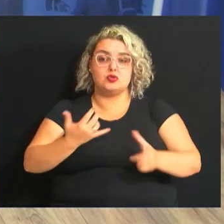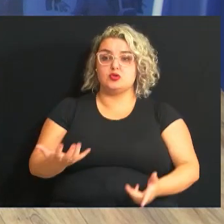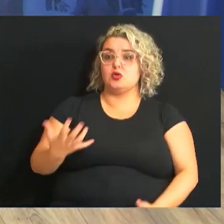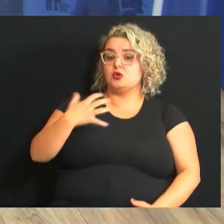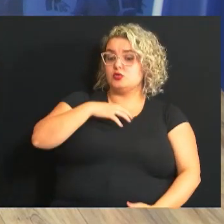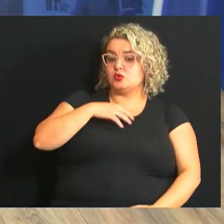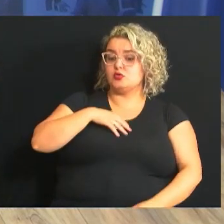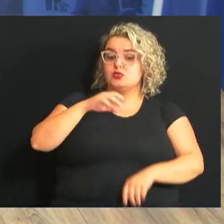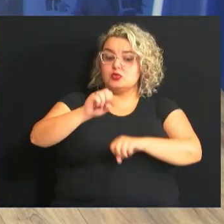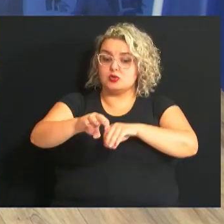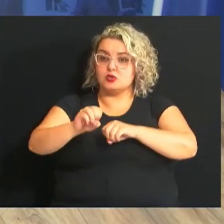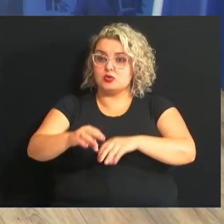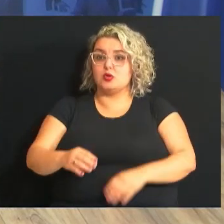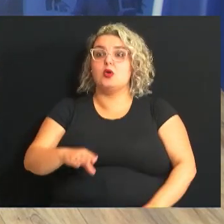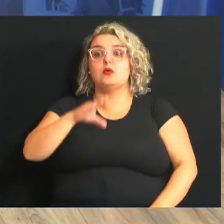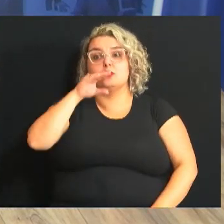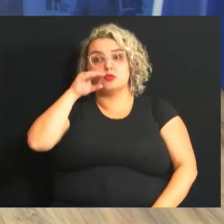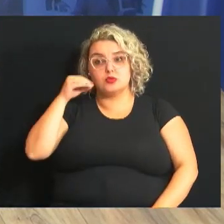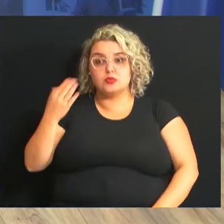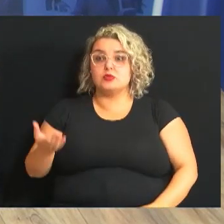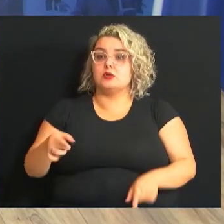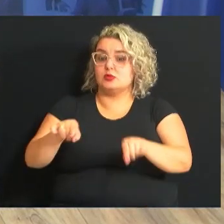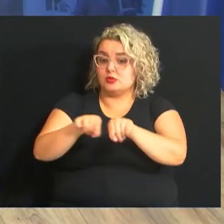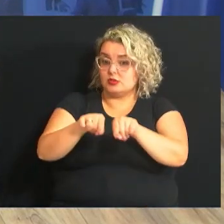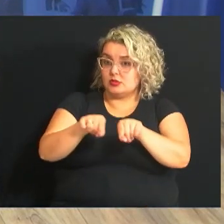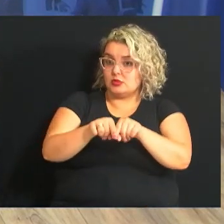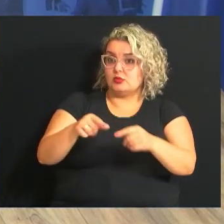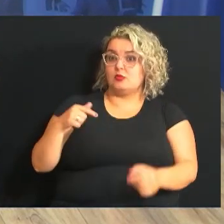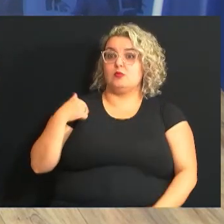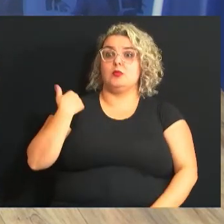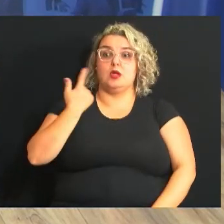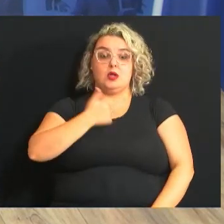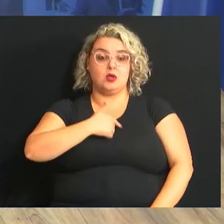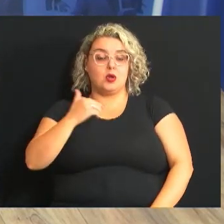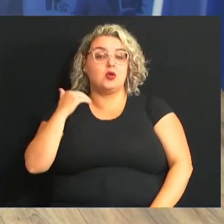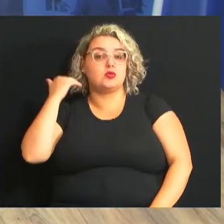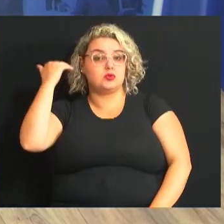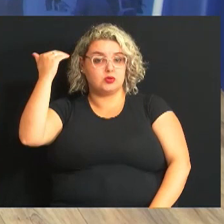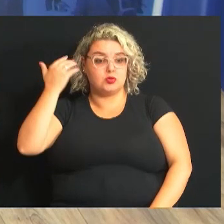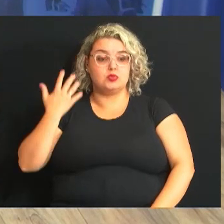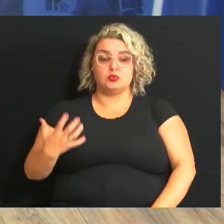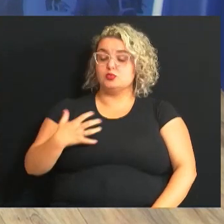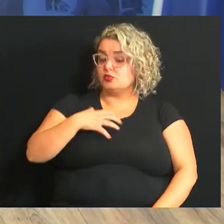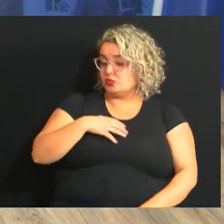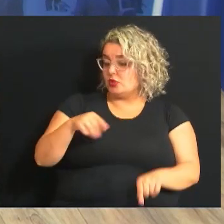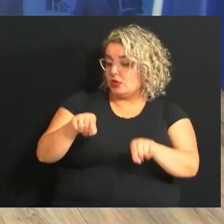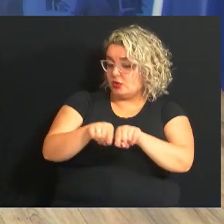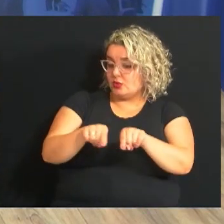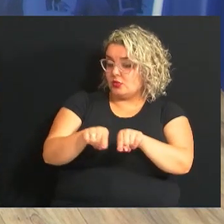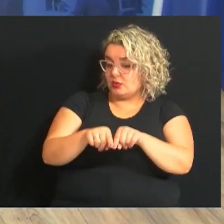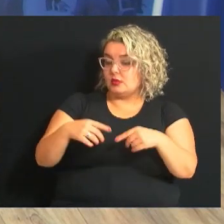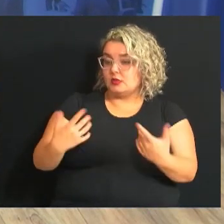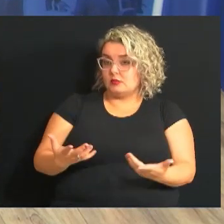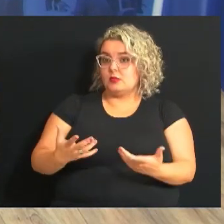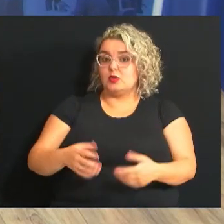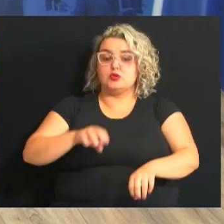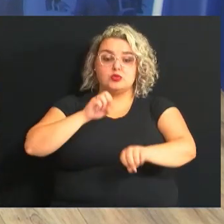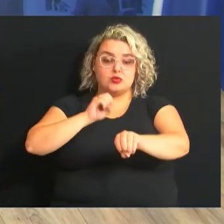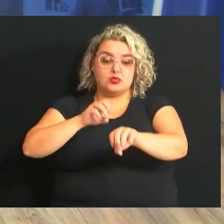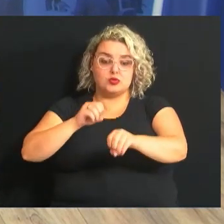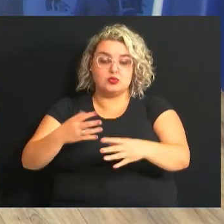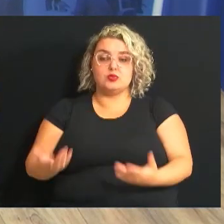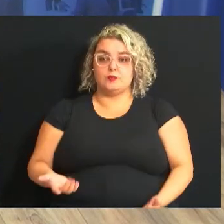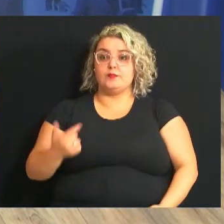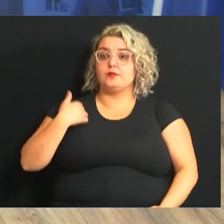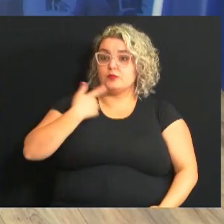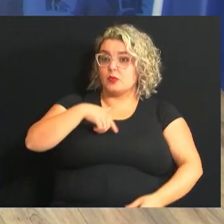ensinamento, para os adolescentes também, para nós adultos, né? Uma forma também de ensinar, de nós